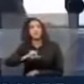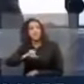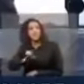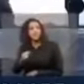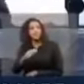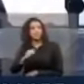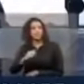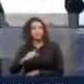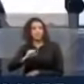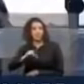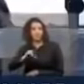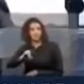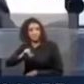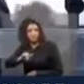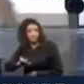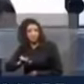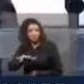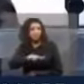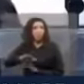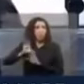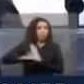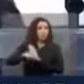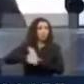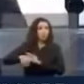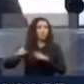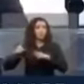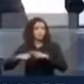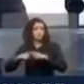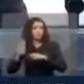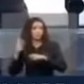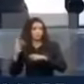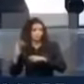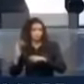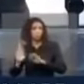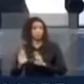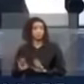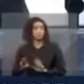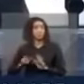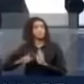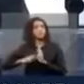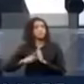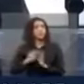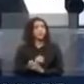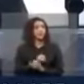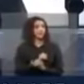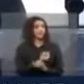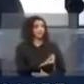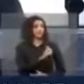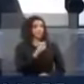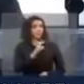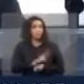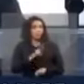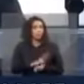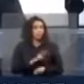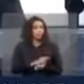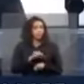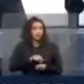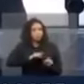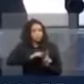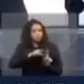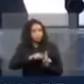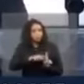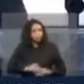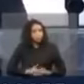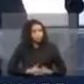conceitos interdisciplinares da medicina e da biologia, garante a proteção à vida desde a concepção.